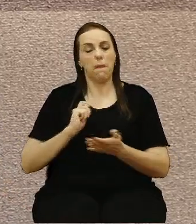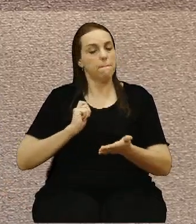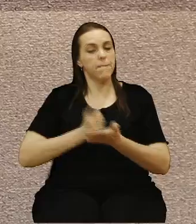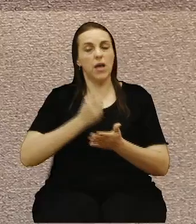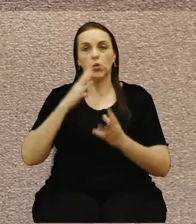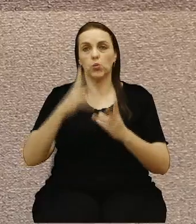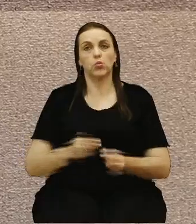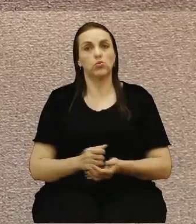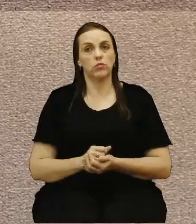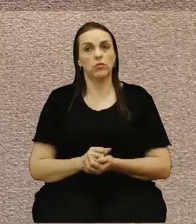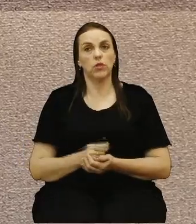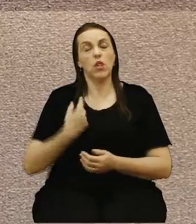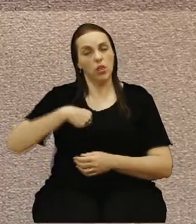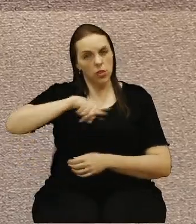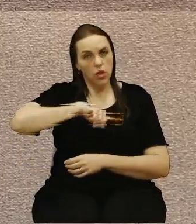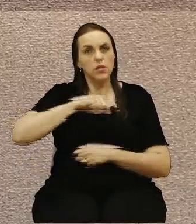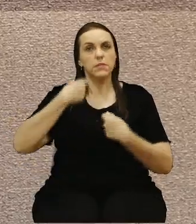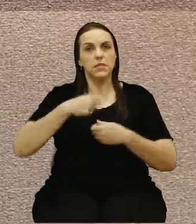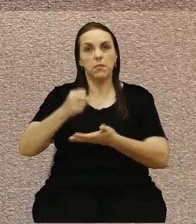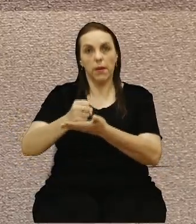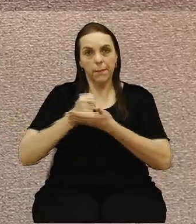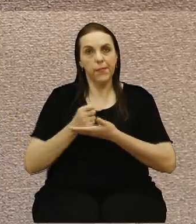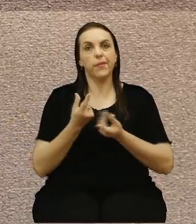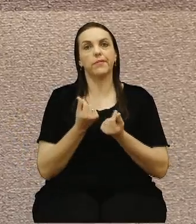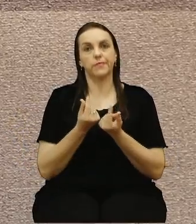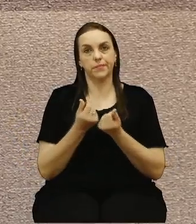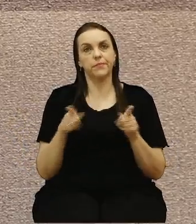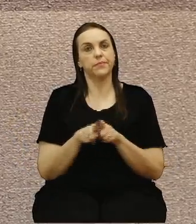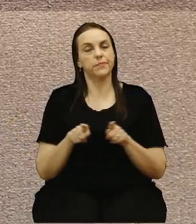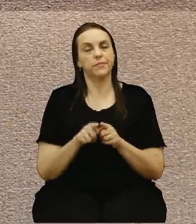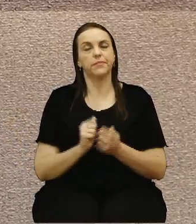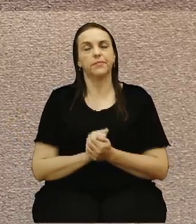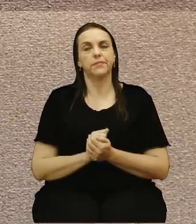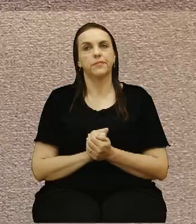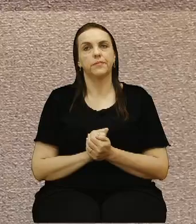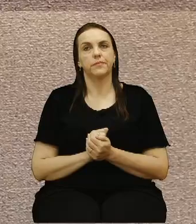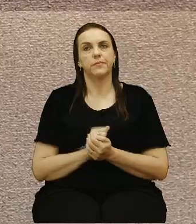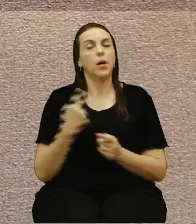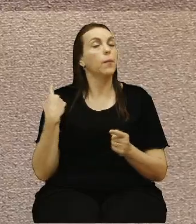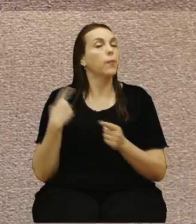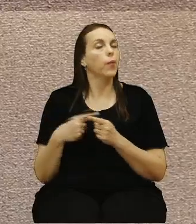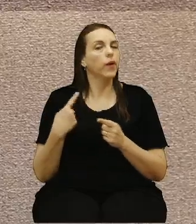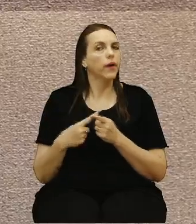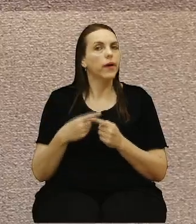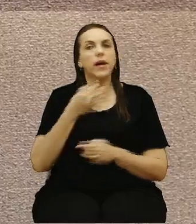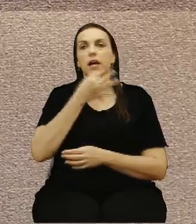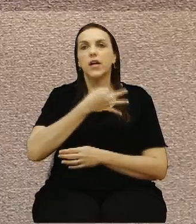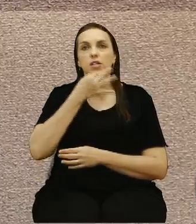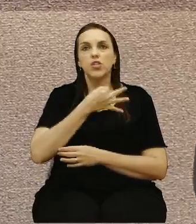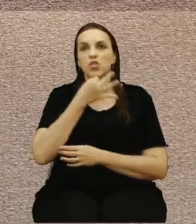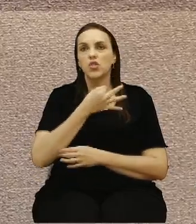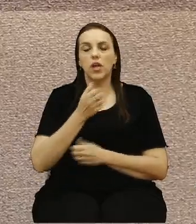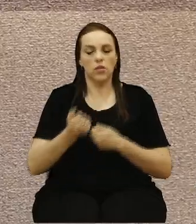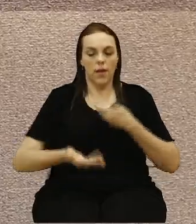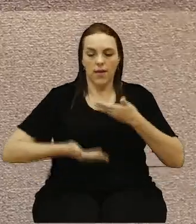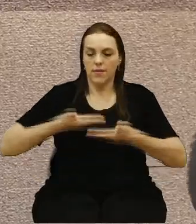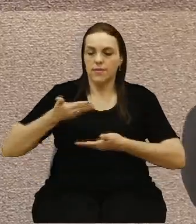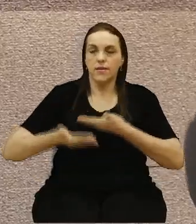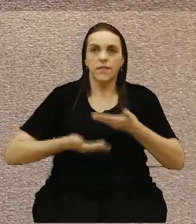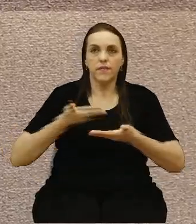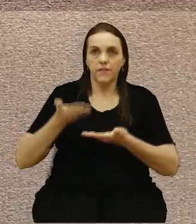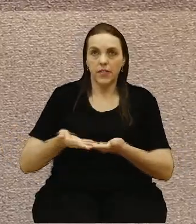custos. Nós precisamos de apoio financeiro, porque Caxias do Sul não presta o